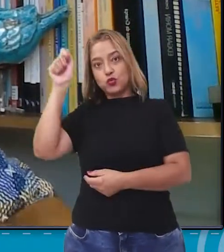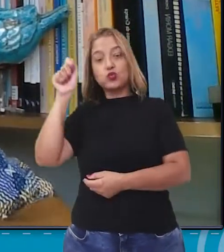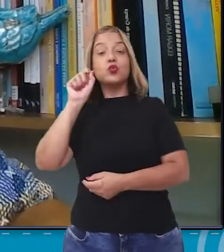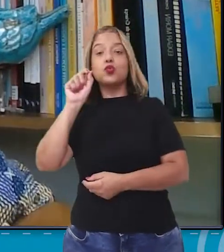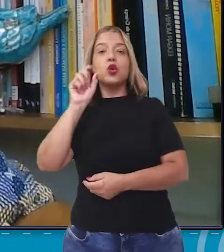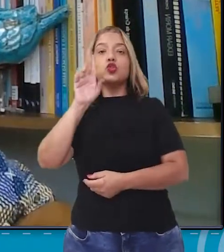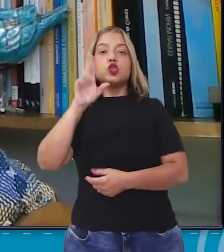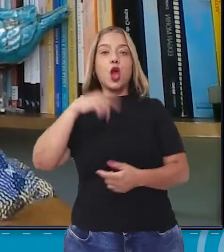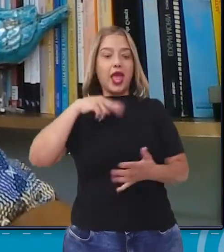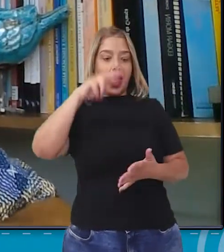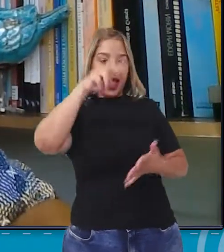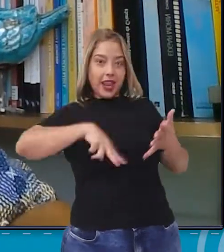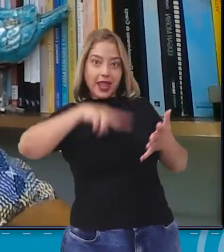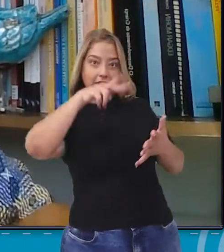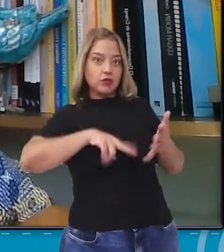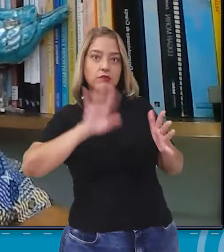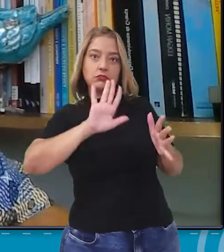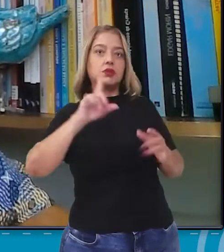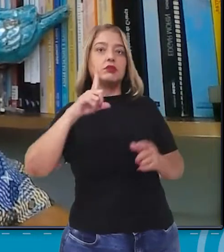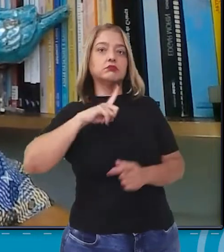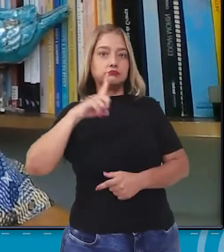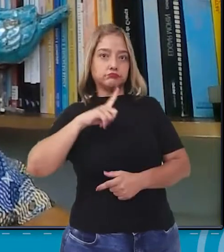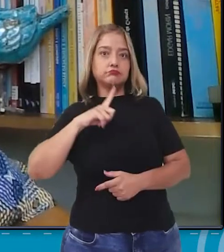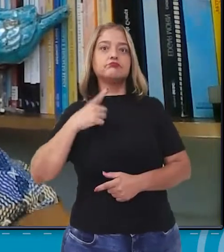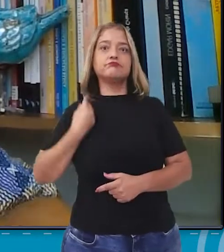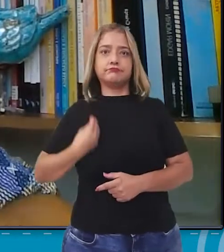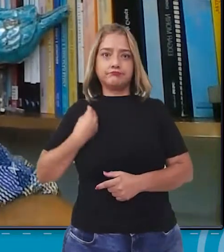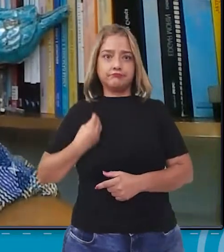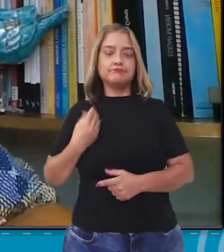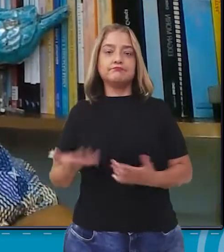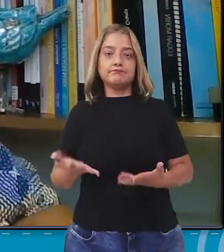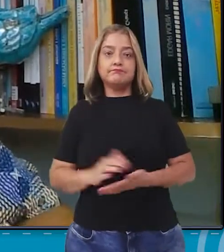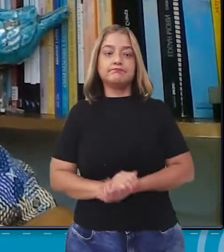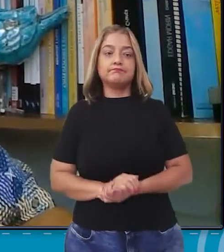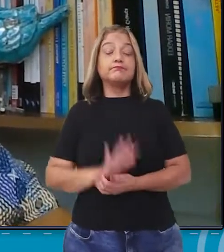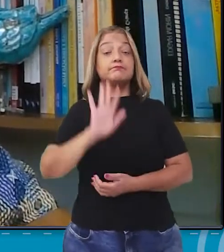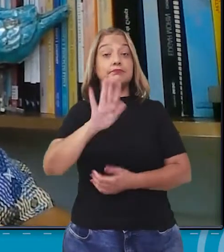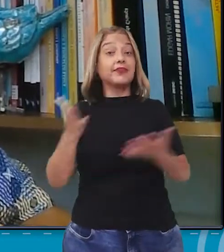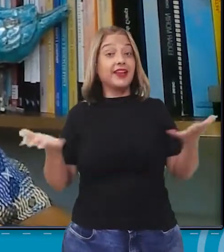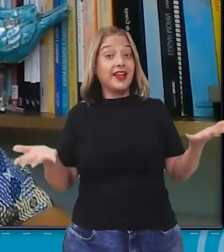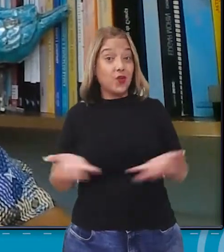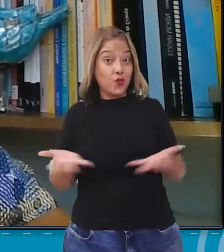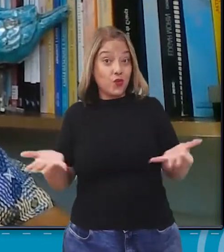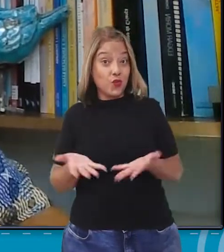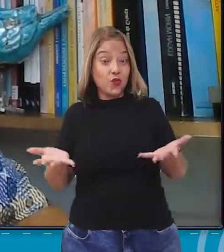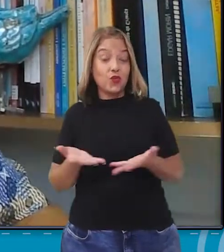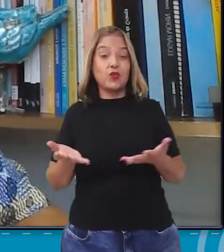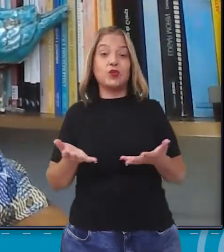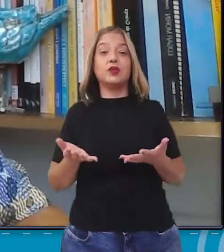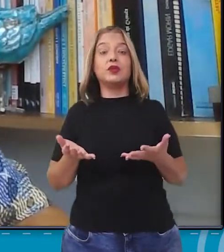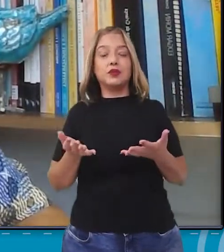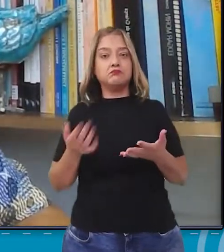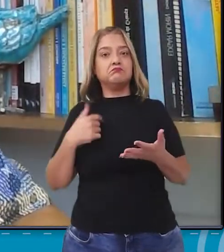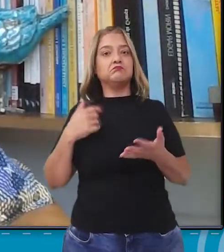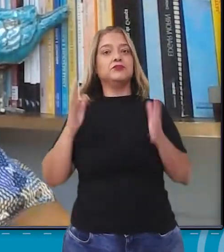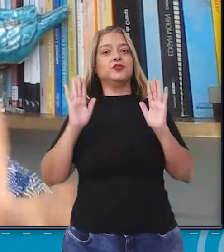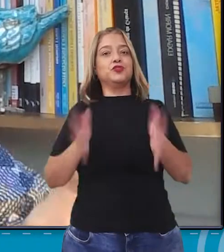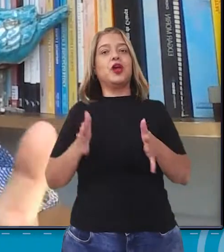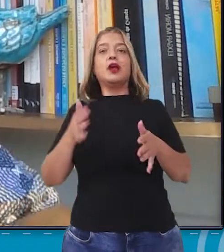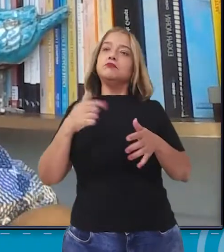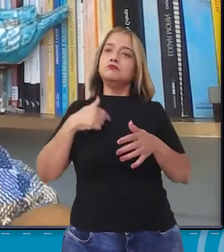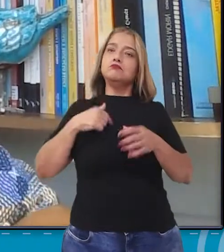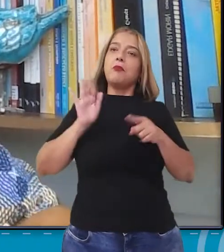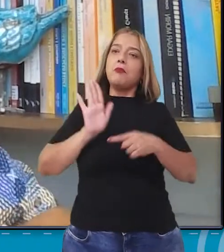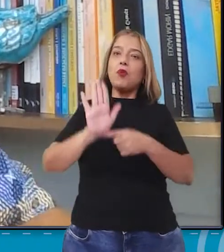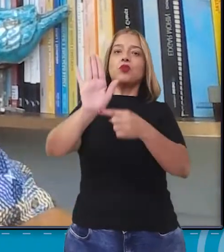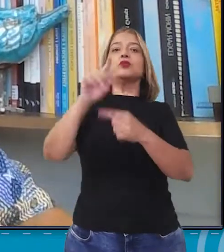leitor não é, ele está sendo. Bom, chegamos aqui, né, para falar sobre